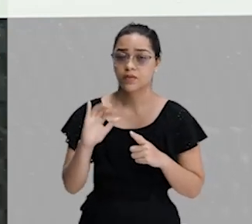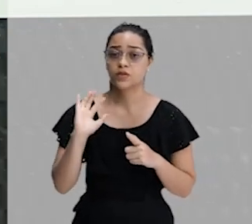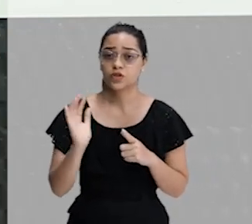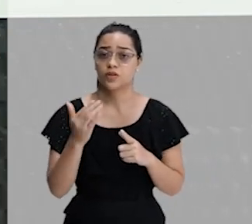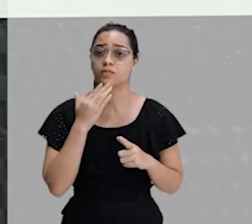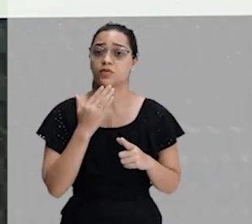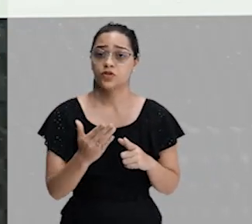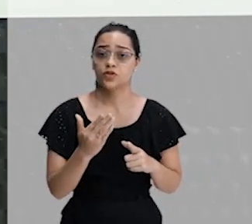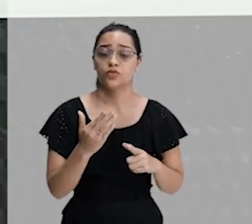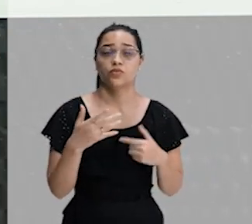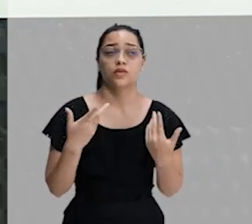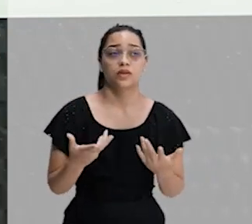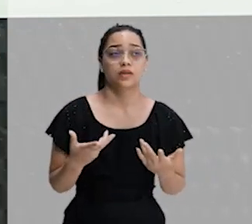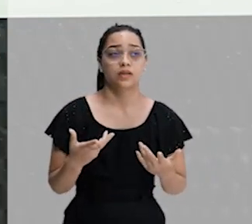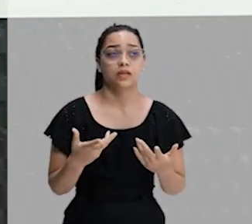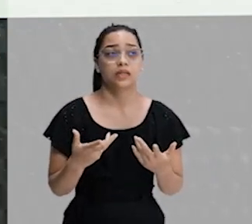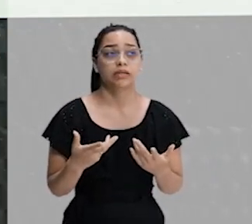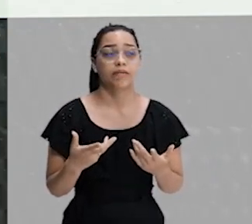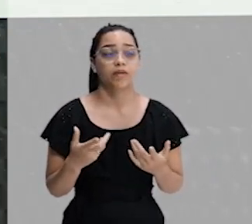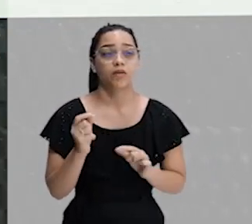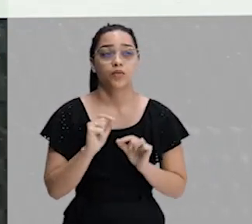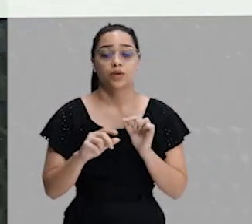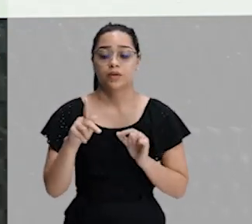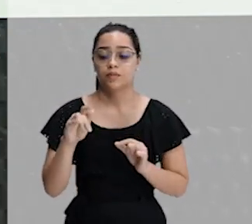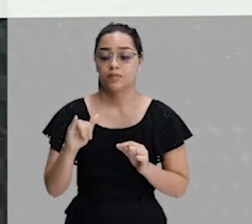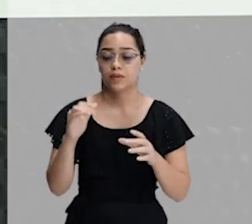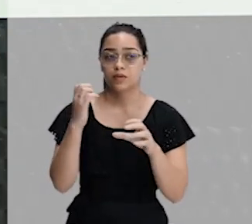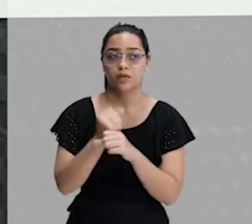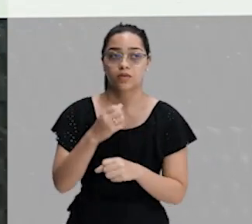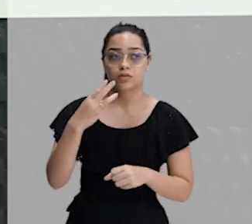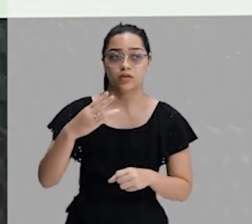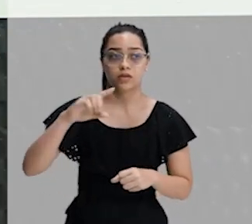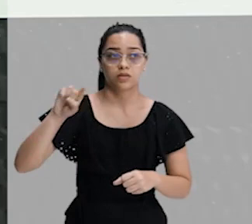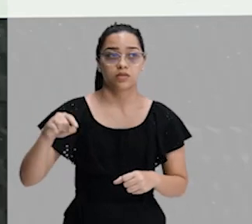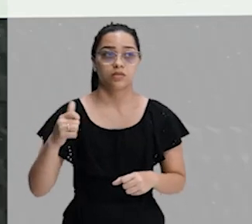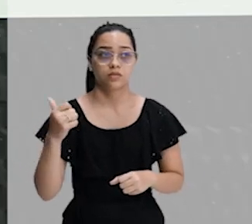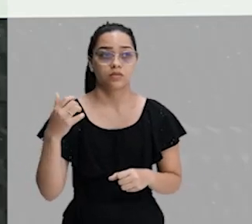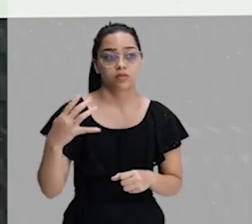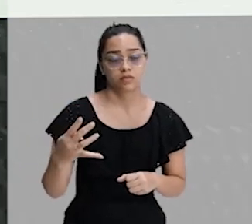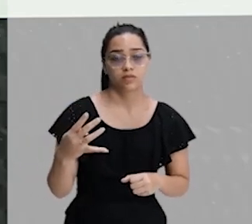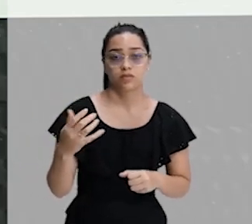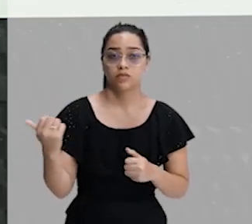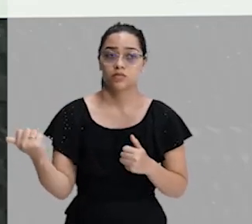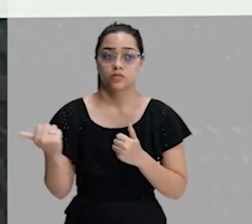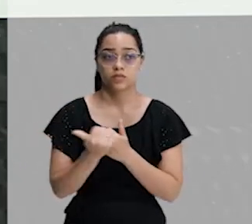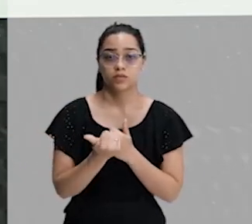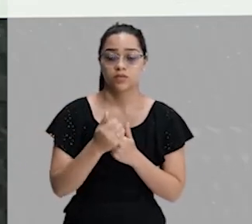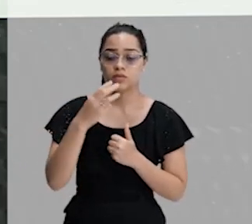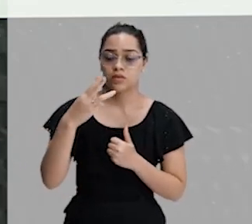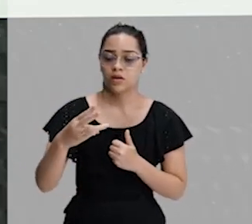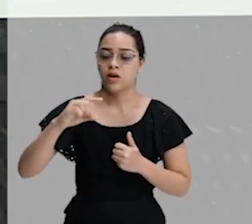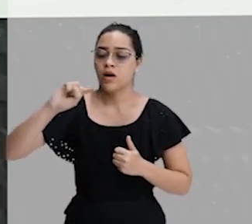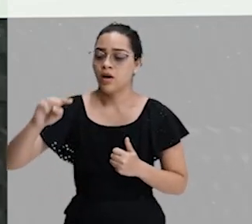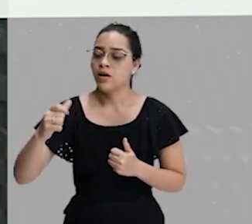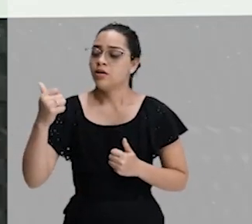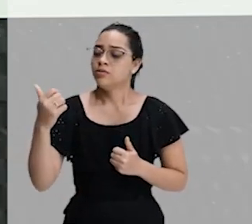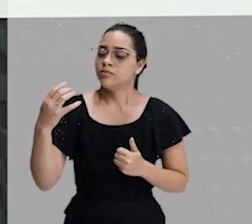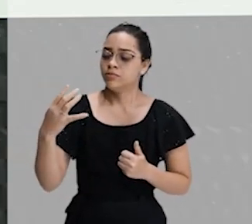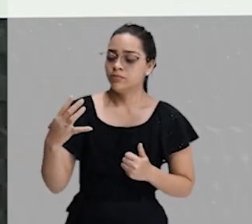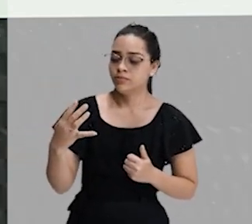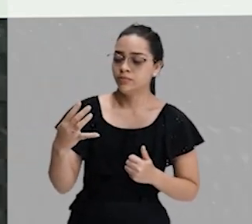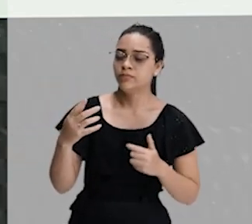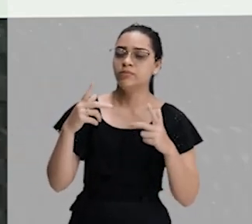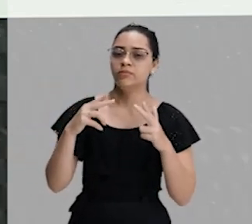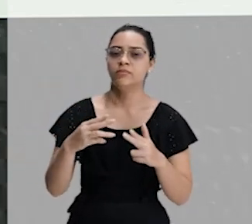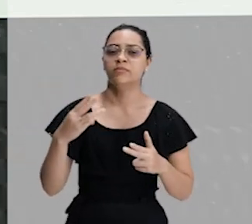ele já pediu para a gente considerar o π 3,14, né? Então, vamos substituir o π por 3,14,